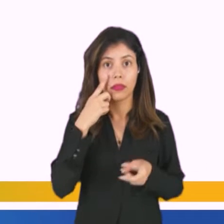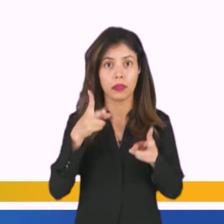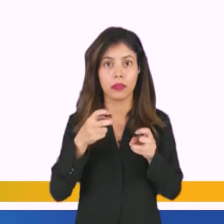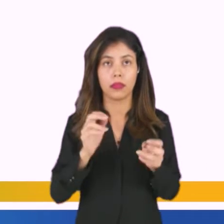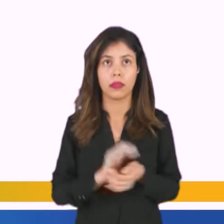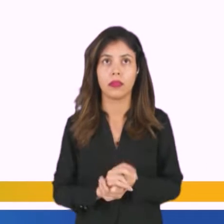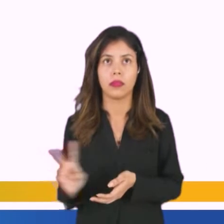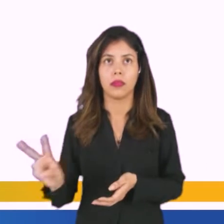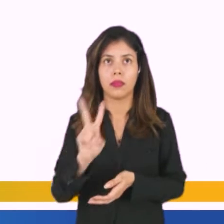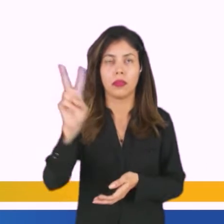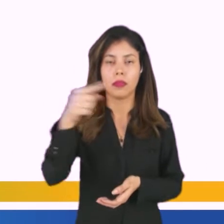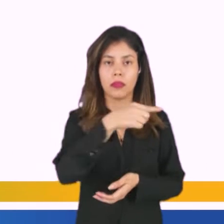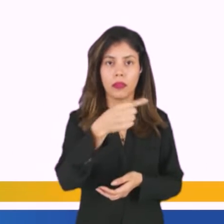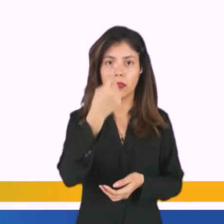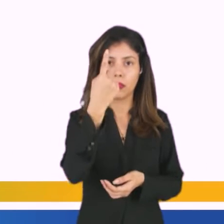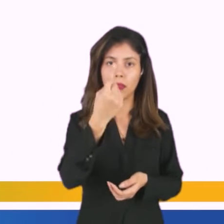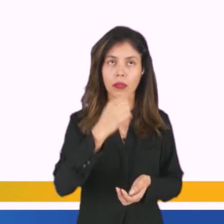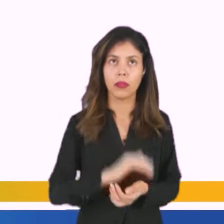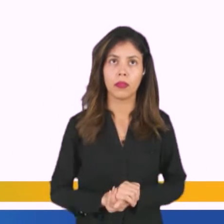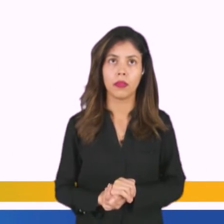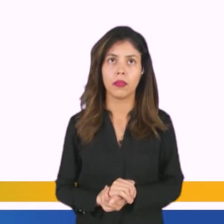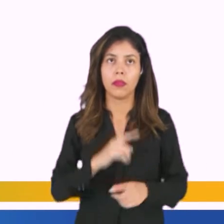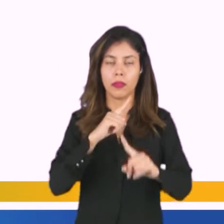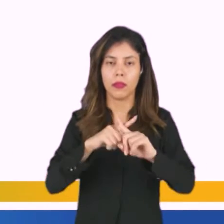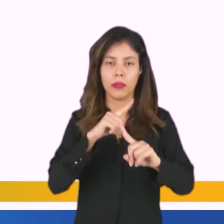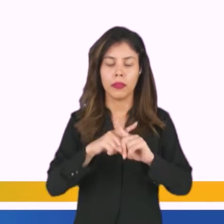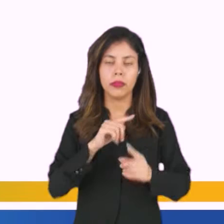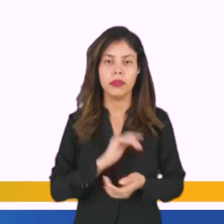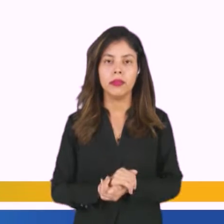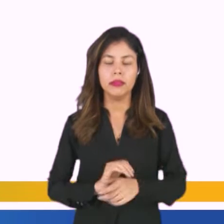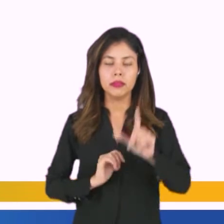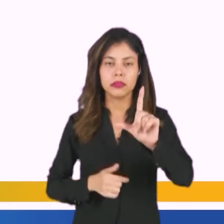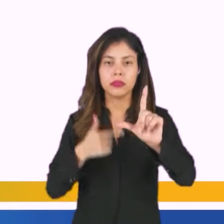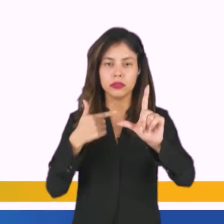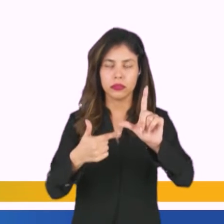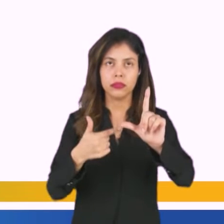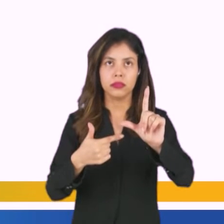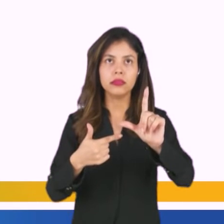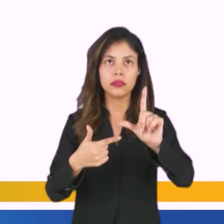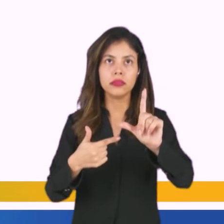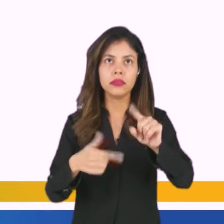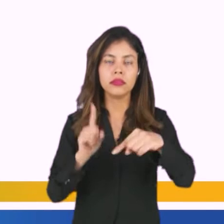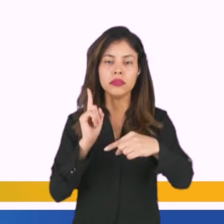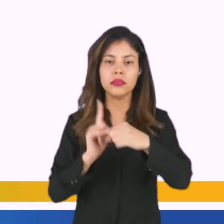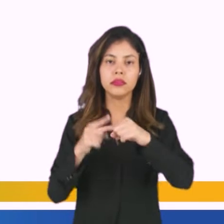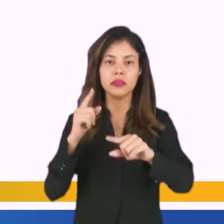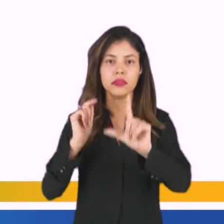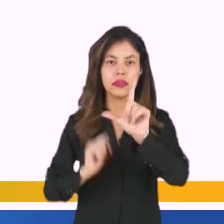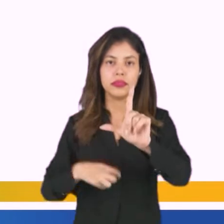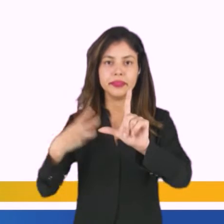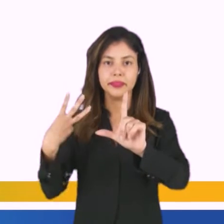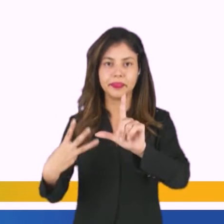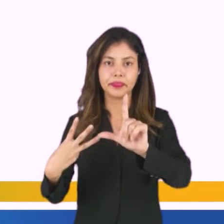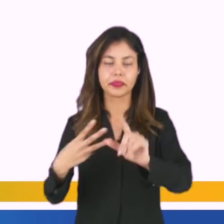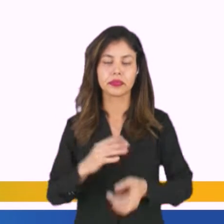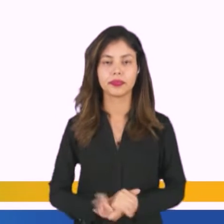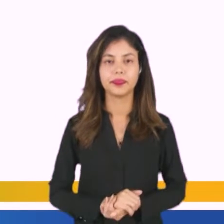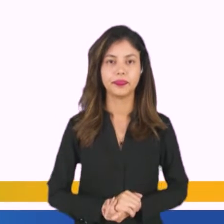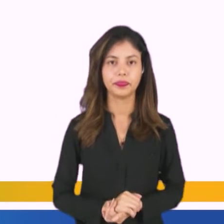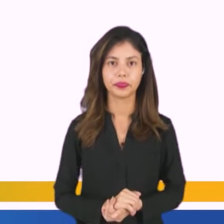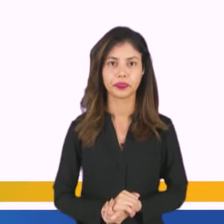que eu peguei o valor menos 1 vezes a L2, que é a equação 2, mais